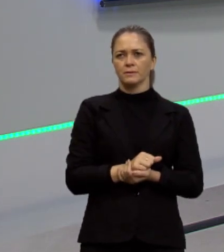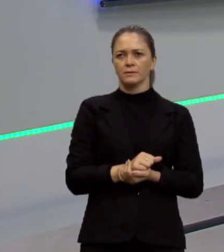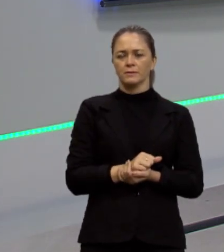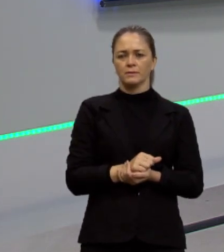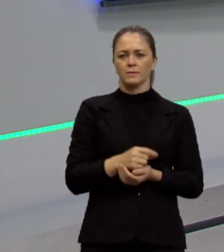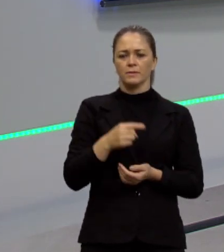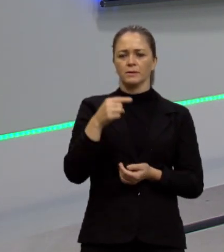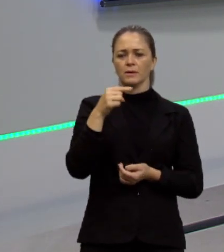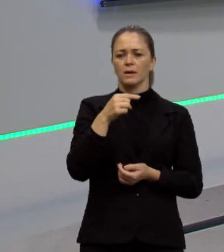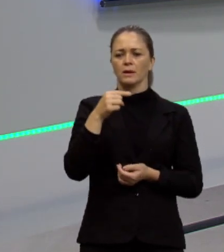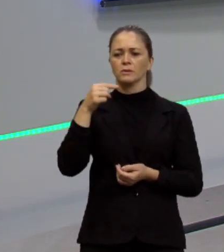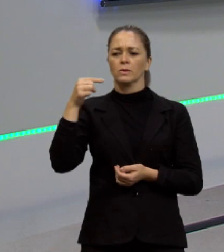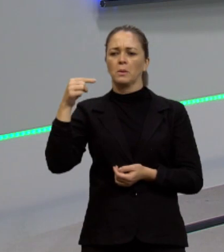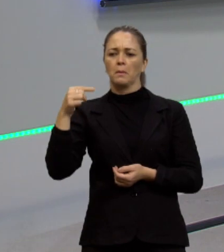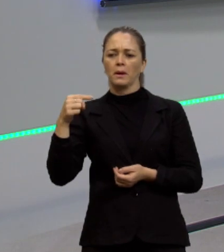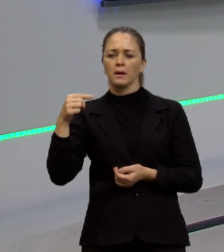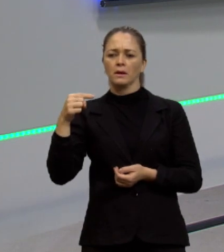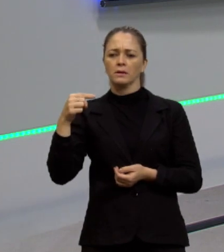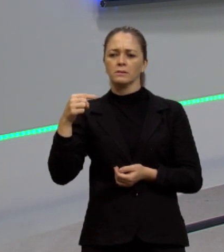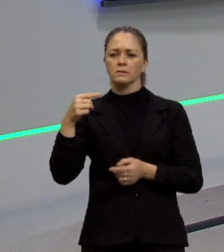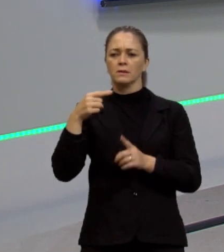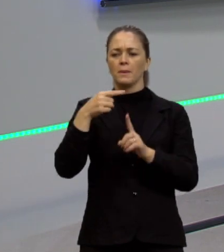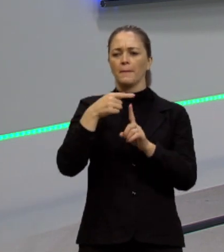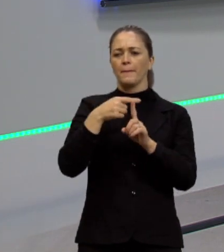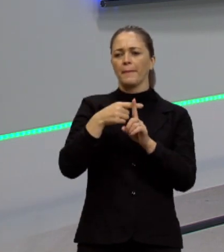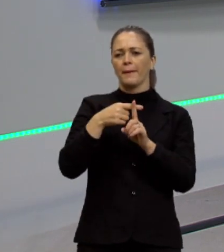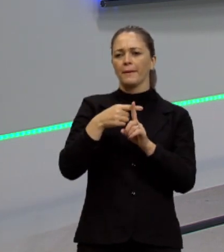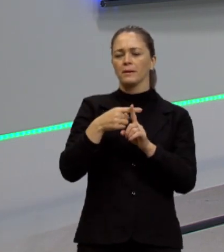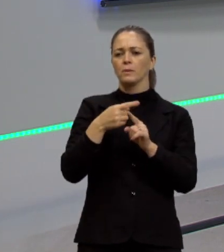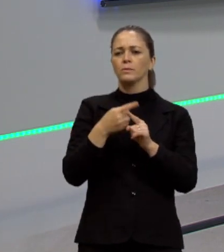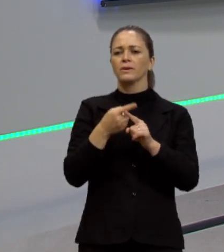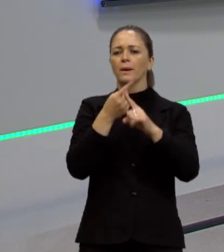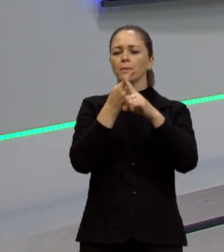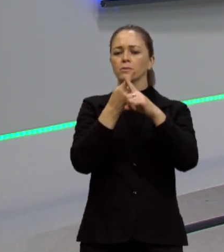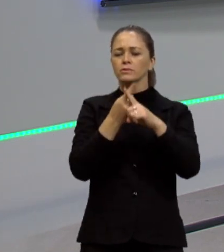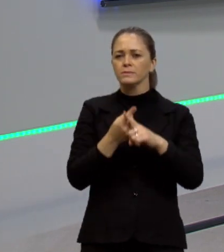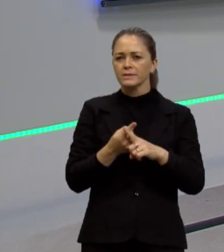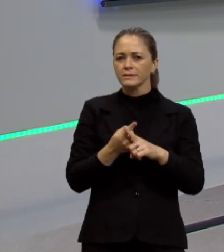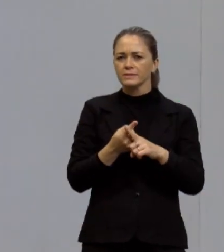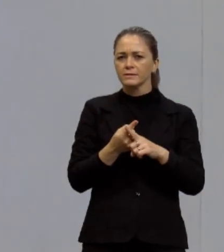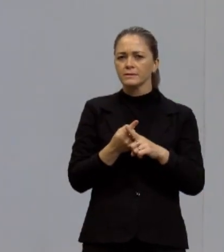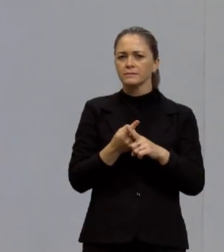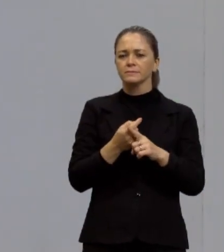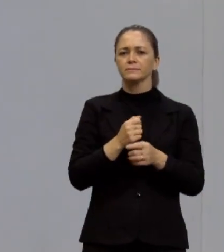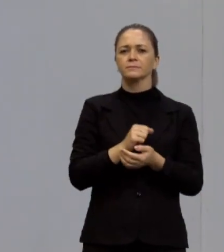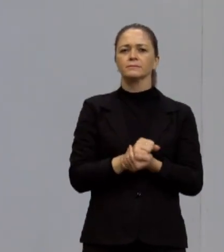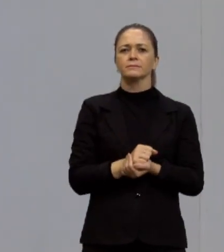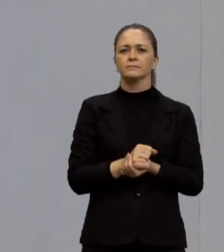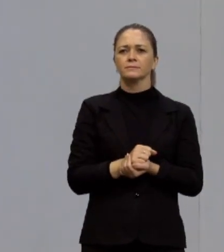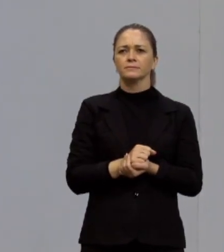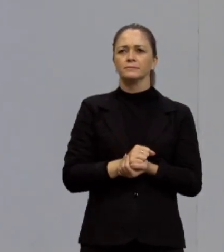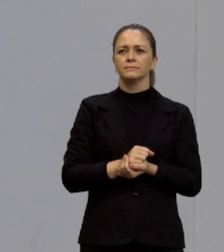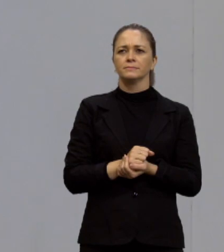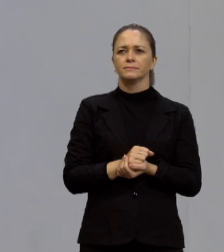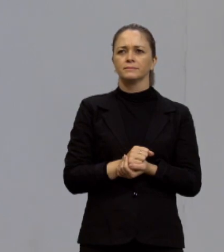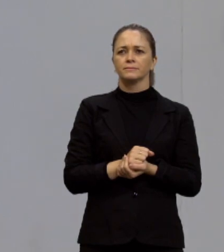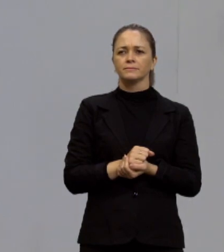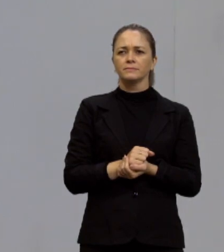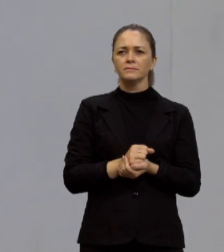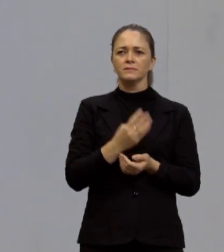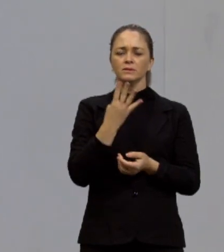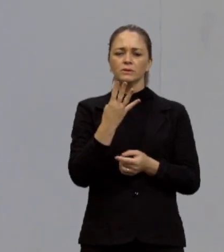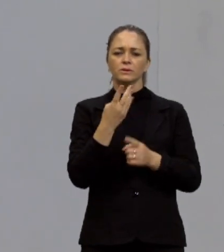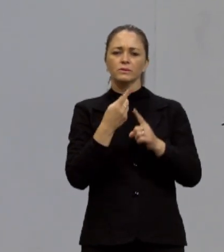Menos com o menos daqui, mais, por quê? Porque eu tenho aqui uma multiplicação.